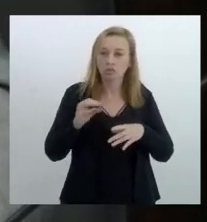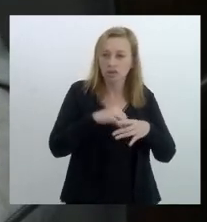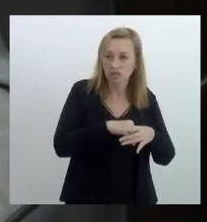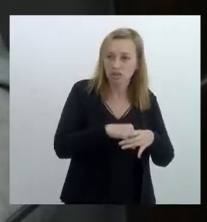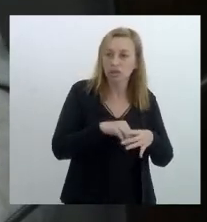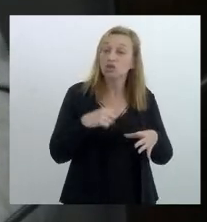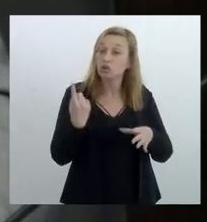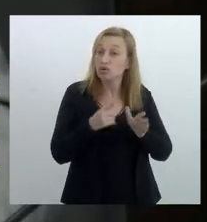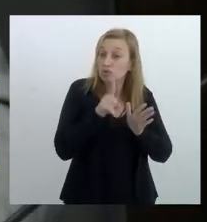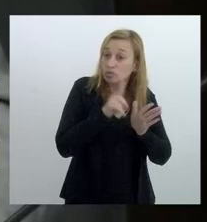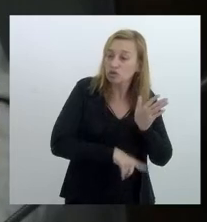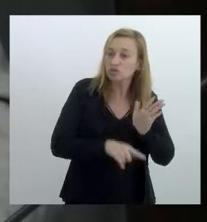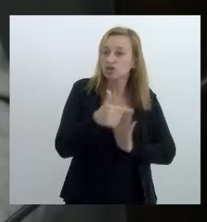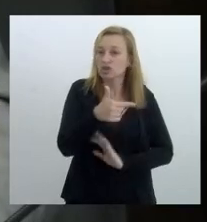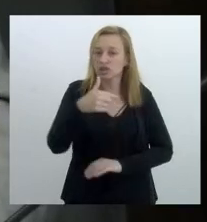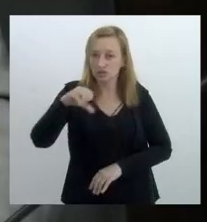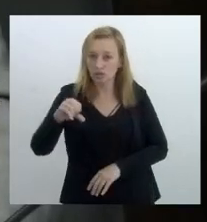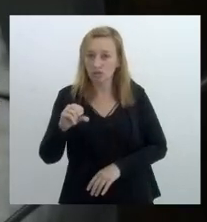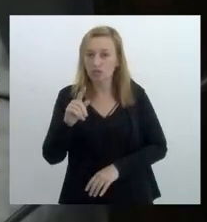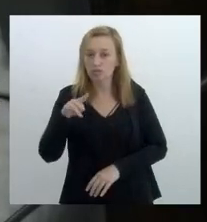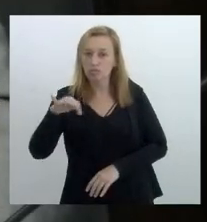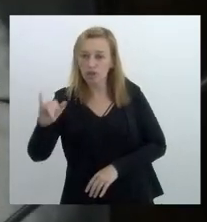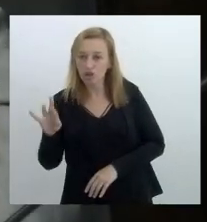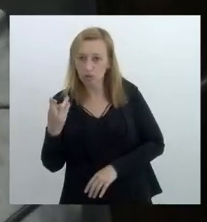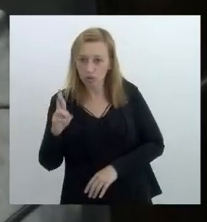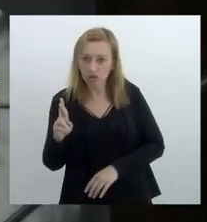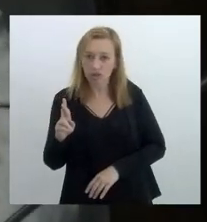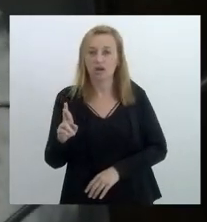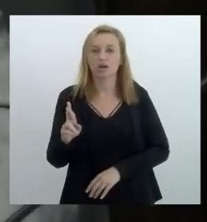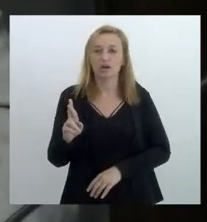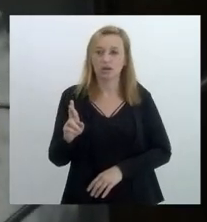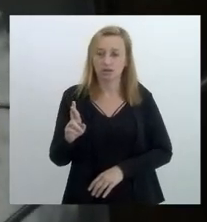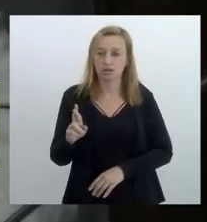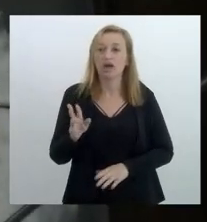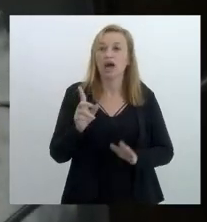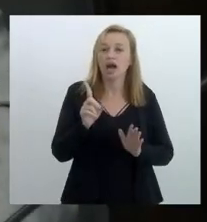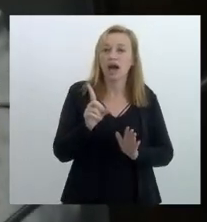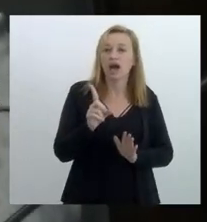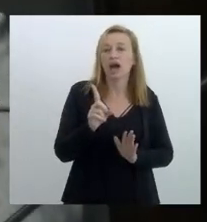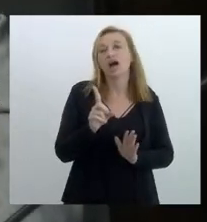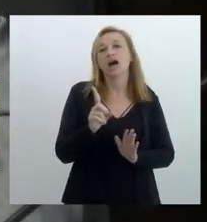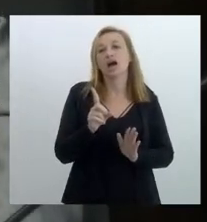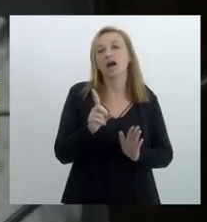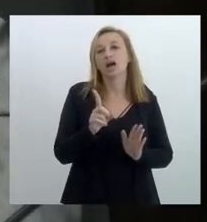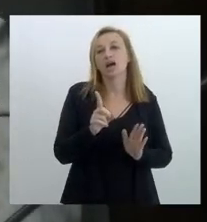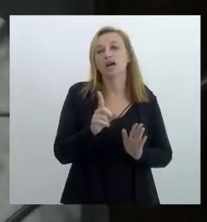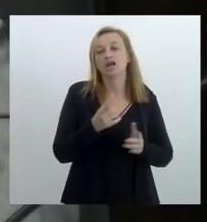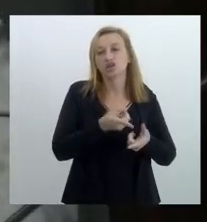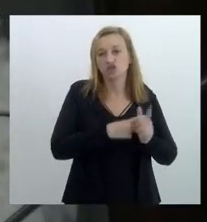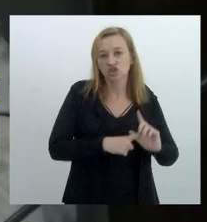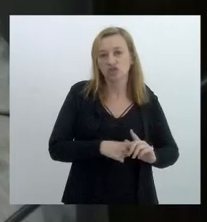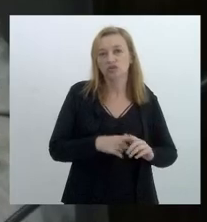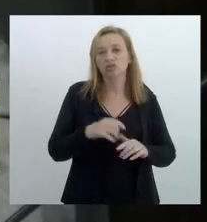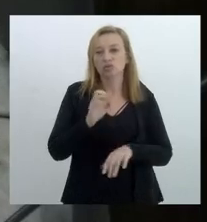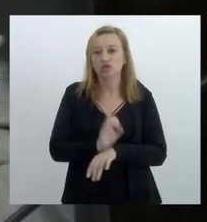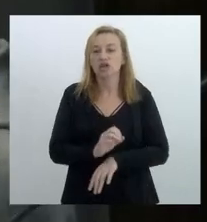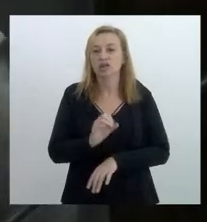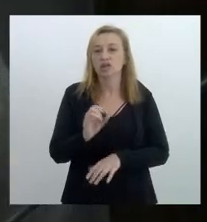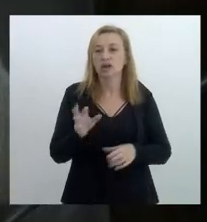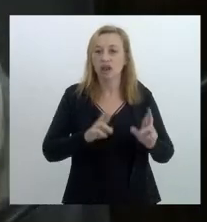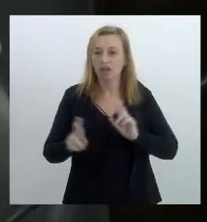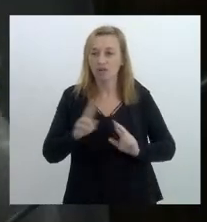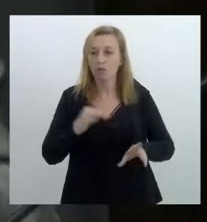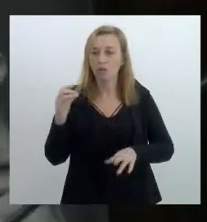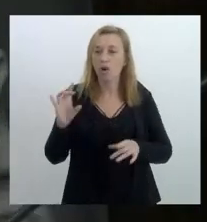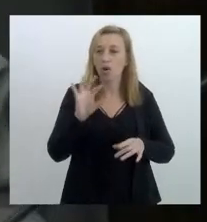nós vamos reduzir em 19 bilhões de reais a dívida do Estado em relação à União. Então, isso é importante, é